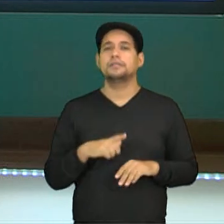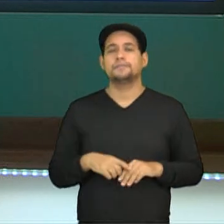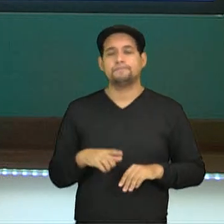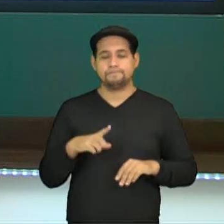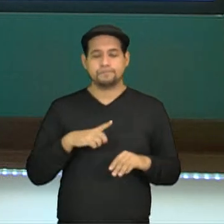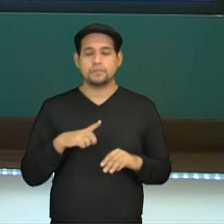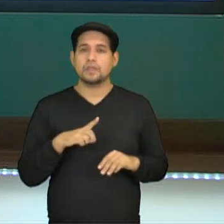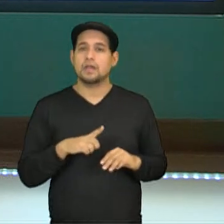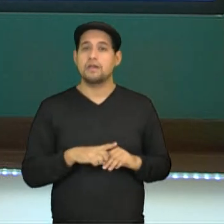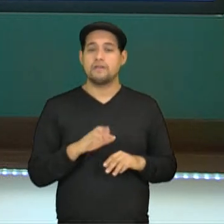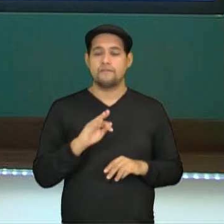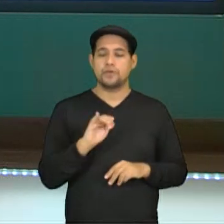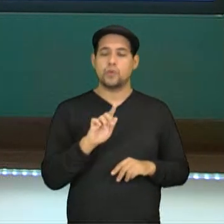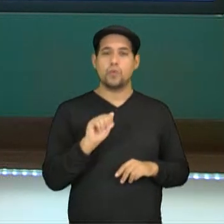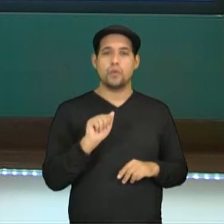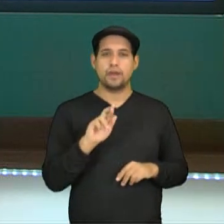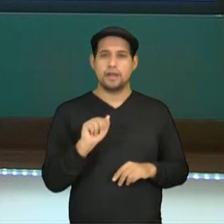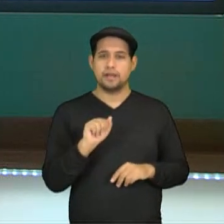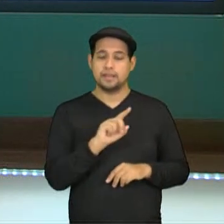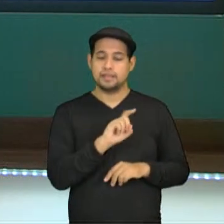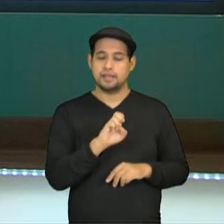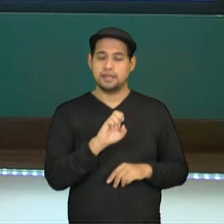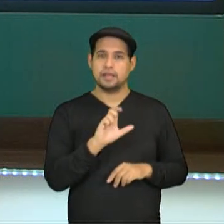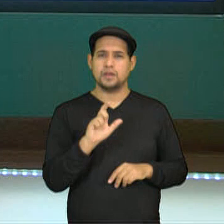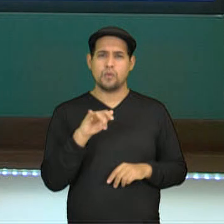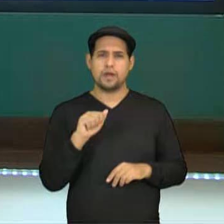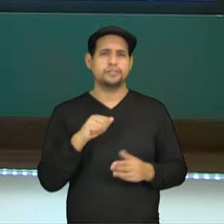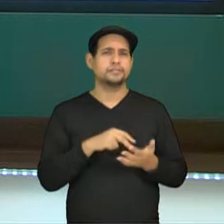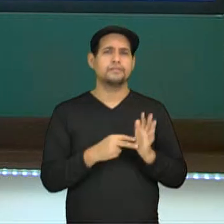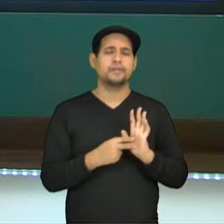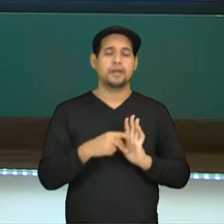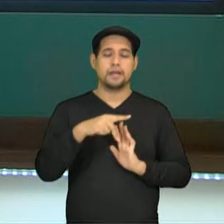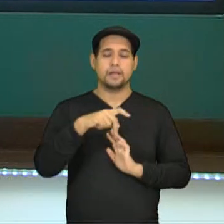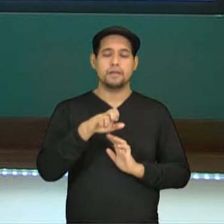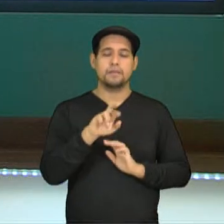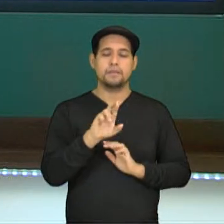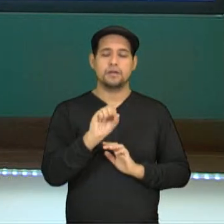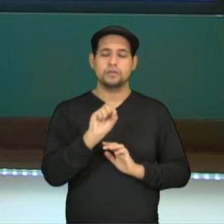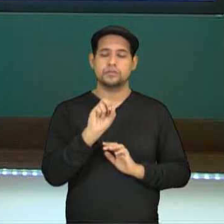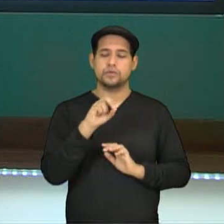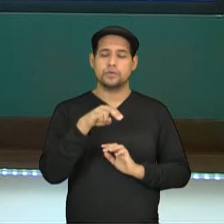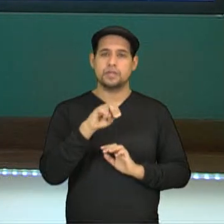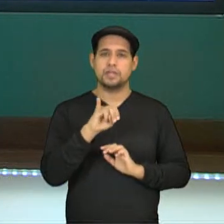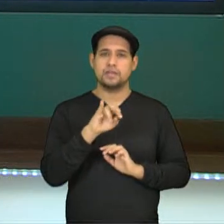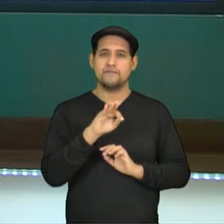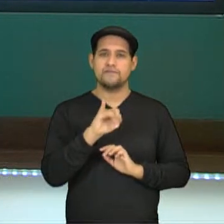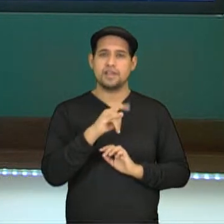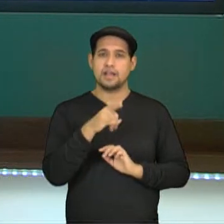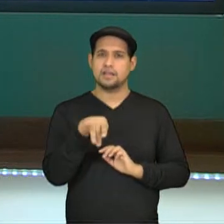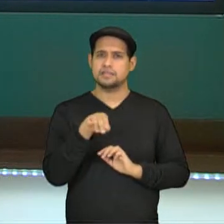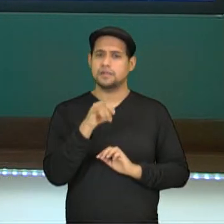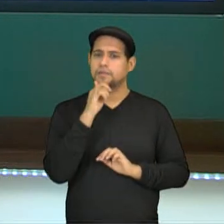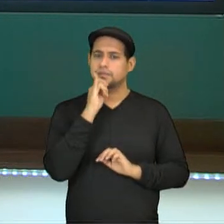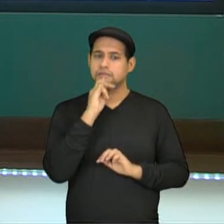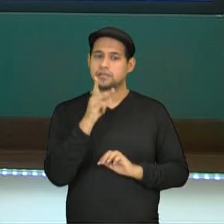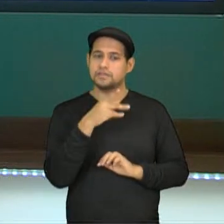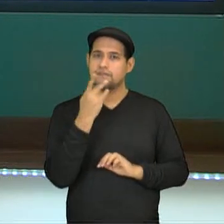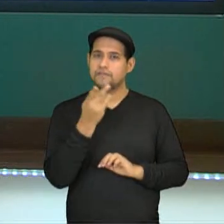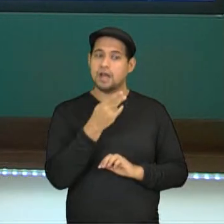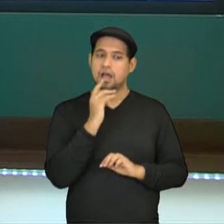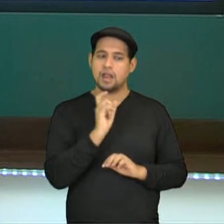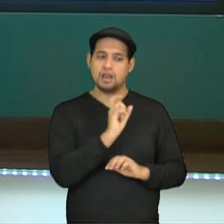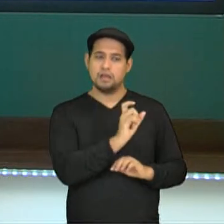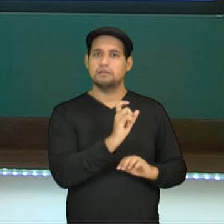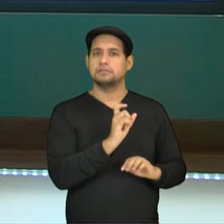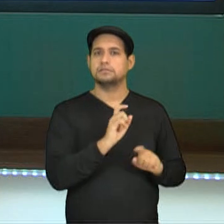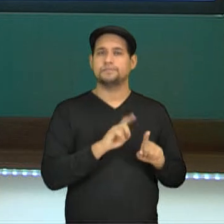recurso, uma figura de linguagem que nós chamamos de personificação ou prosopopeia, quando se atribui vida a seres